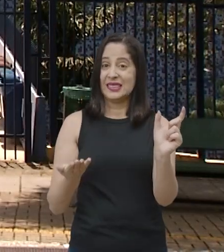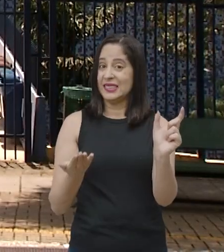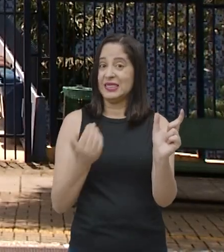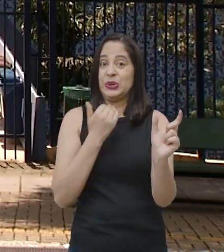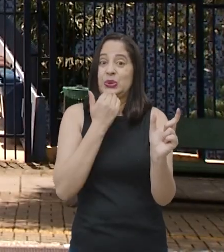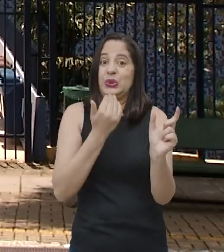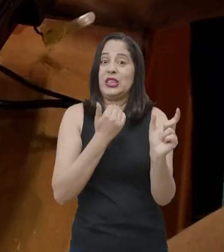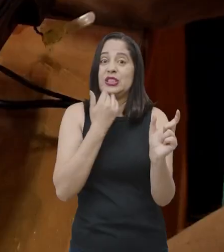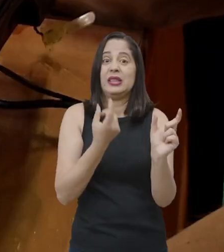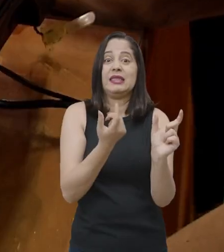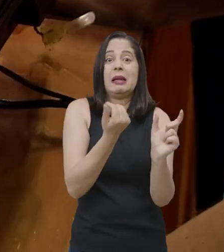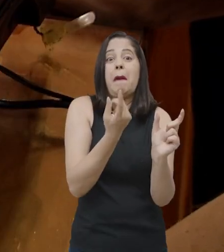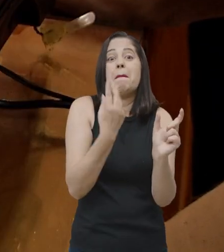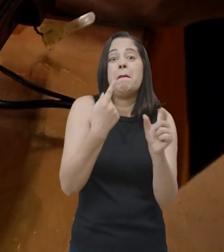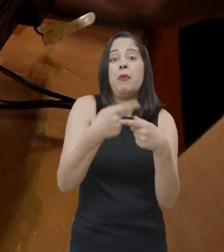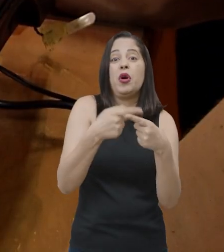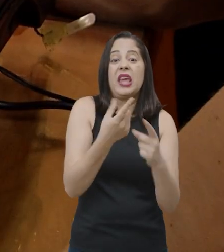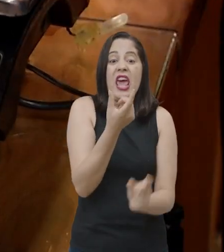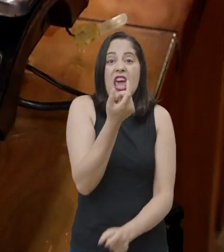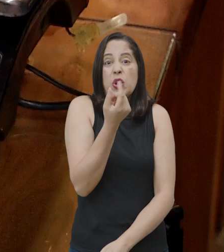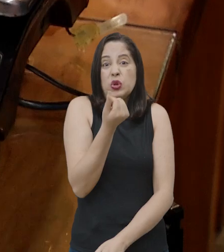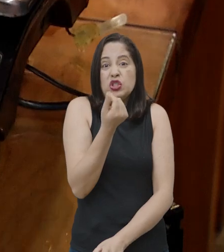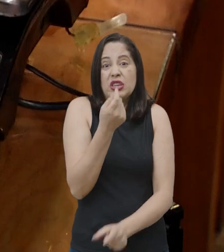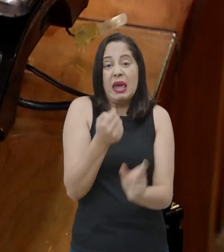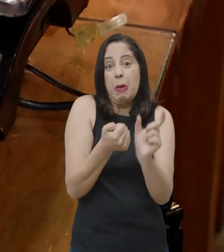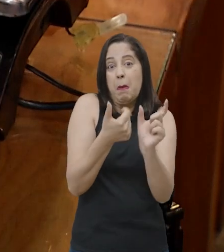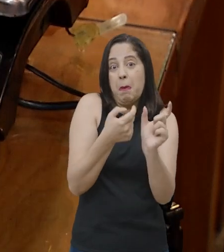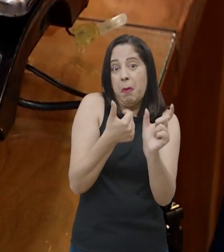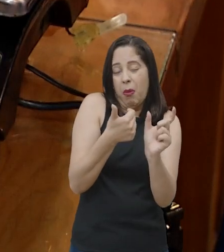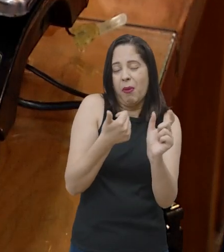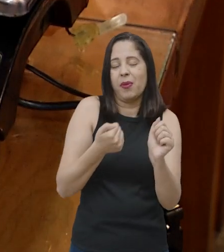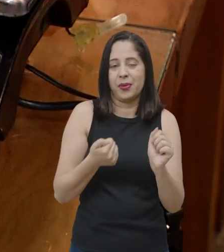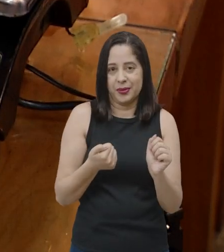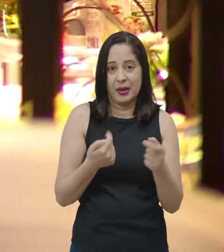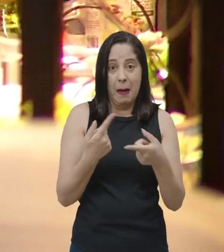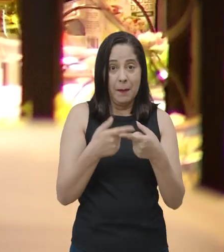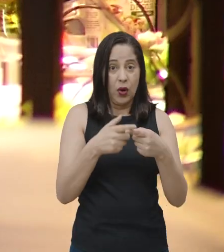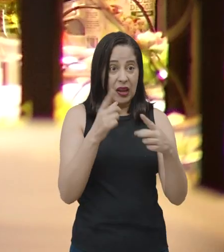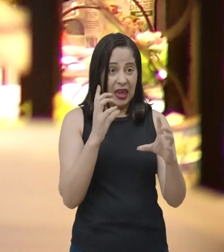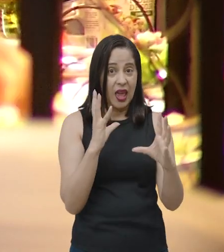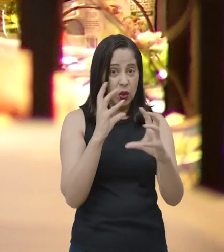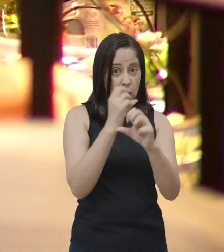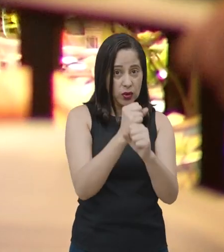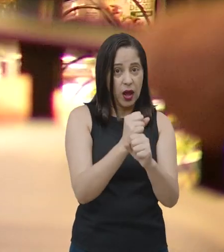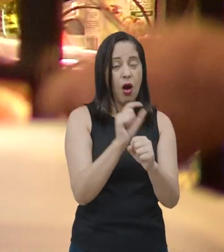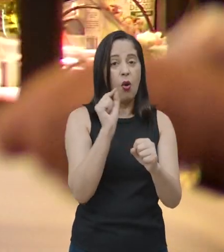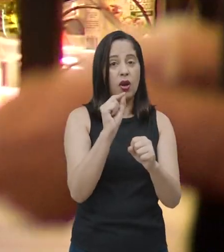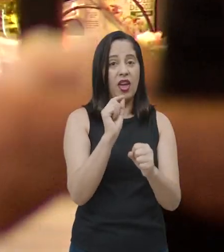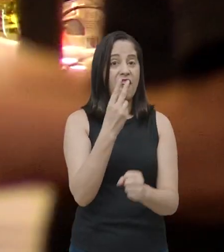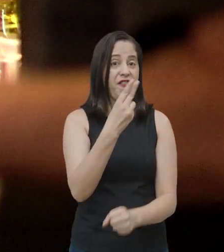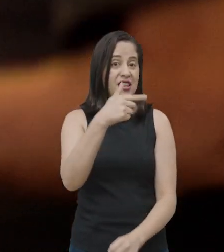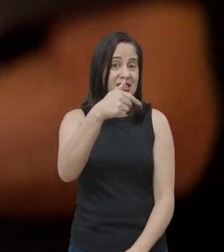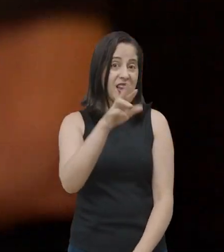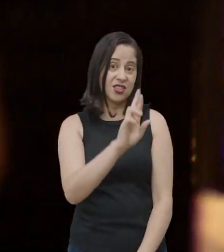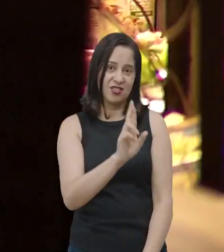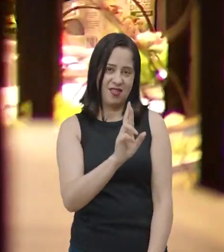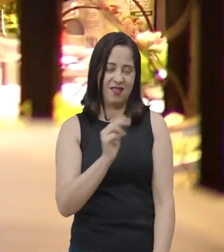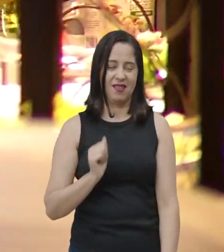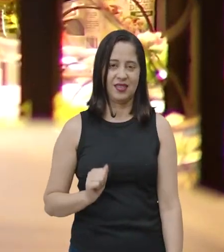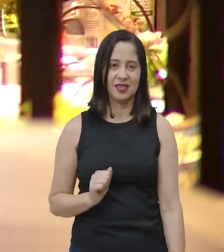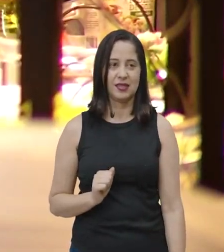Executivo Municipal, a conta do almoço fecharia no vermelho. É que o total pago por dia é